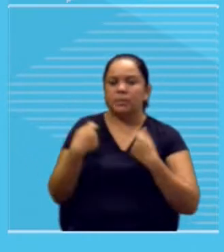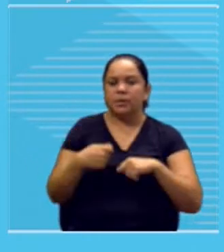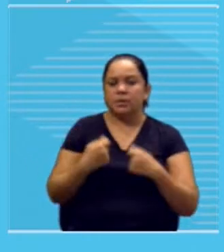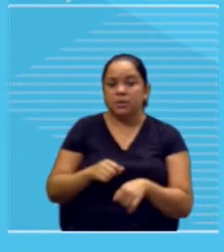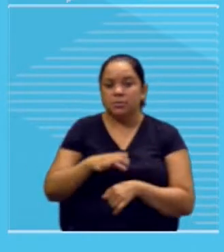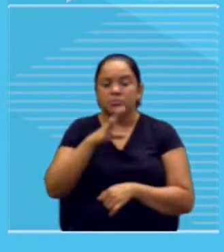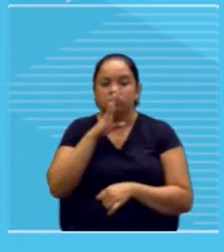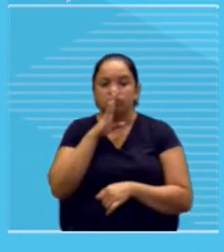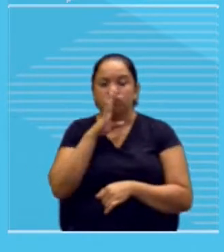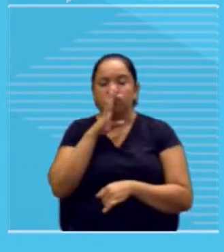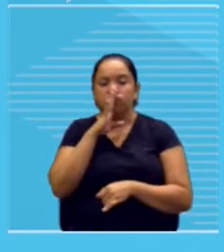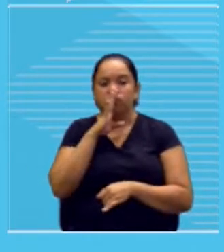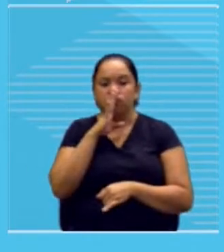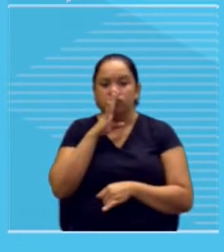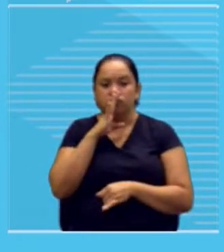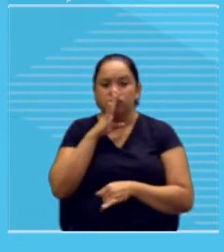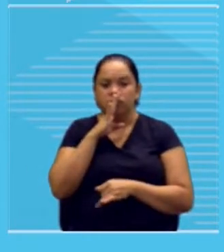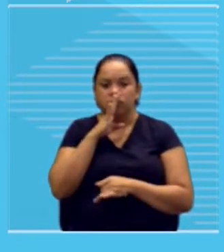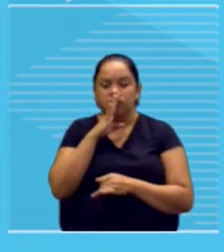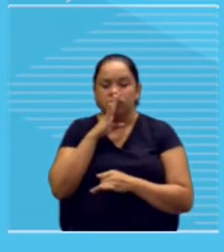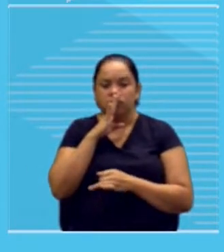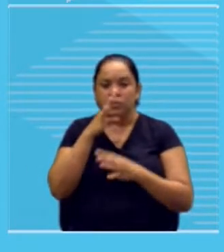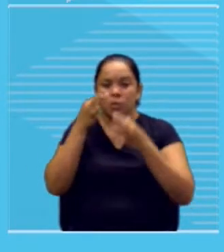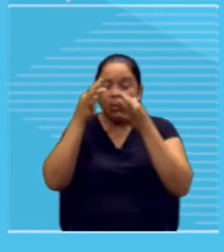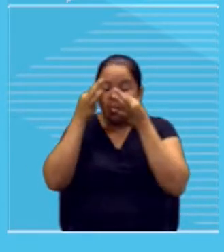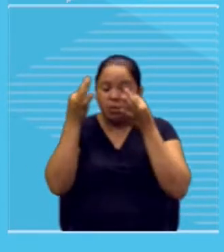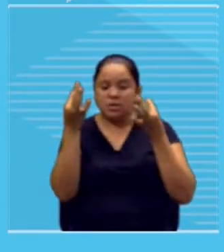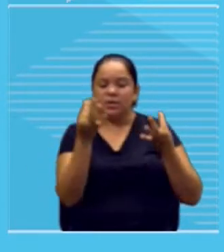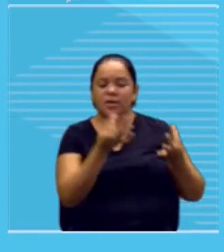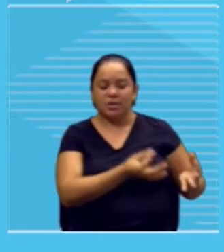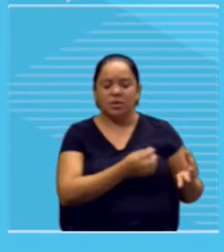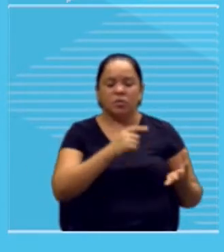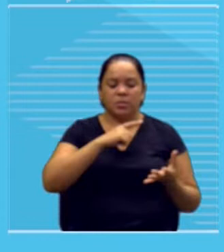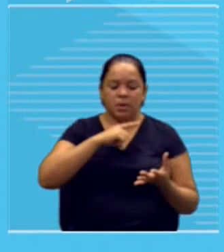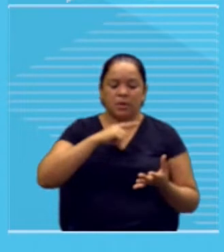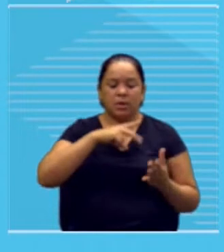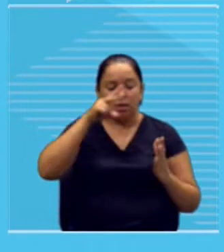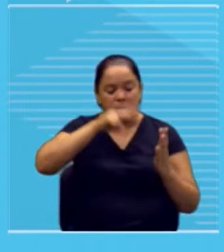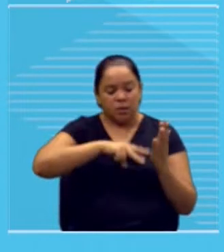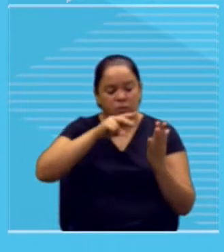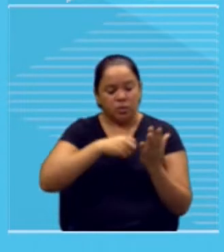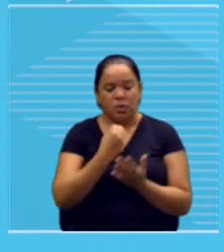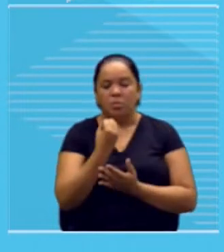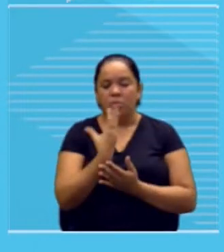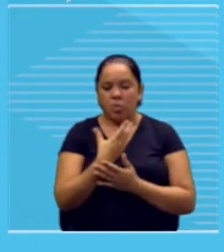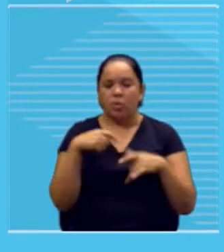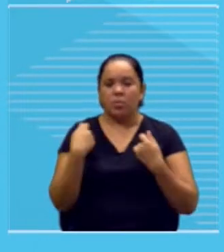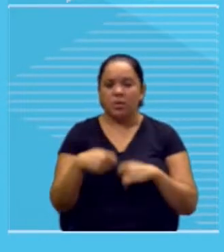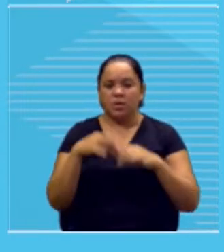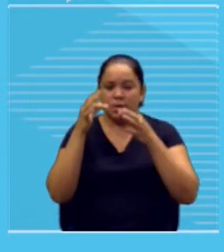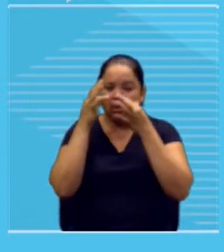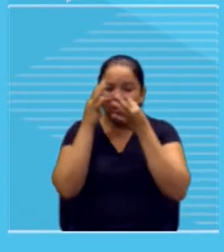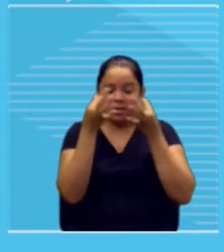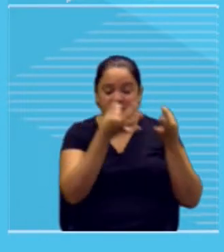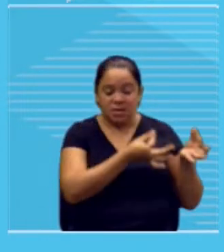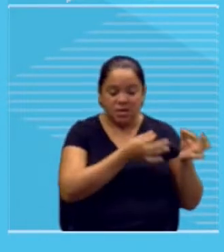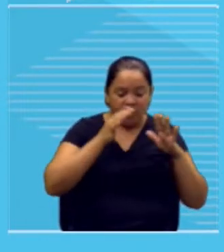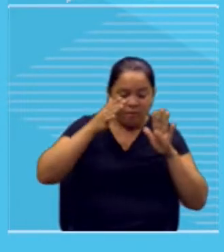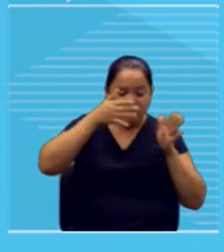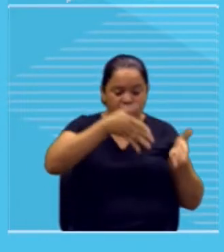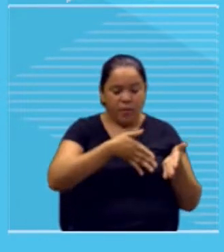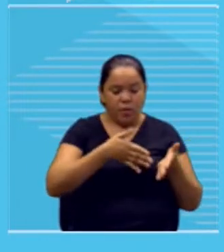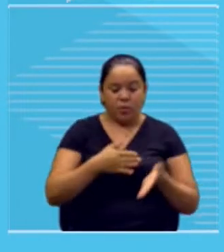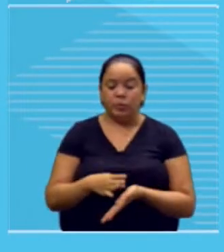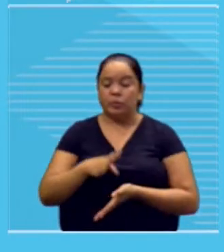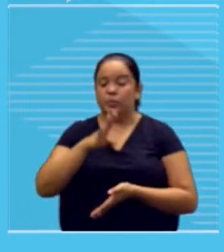doença para que haja uma leitura bem feita precisa de muita atenção de foco de silêncio Não